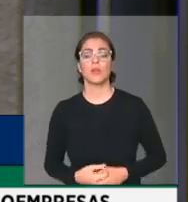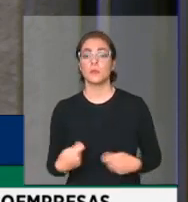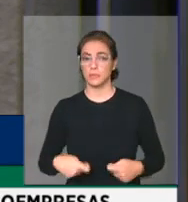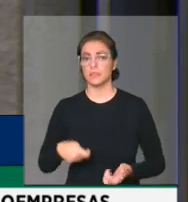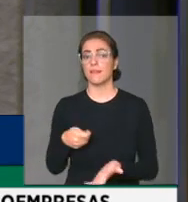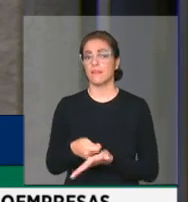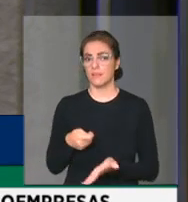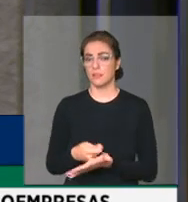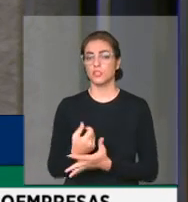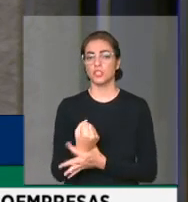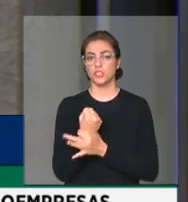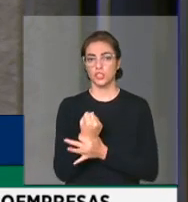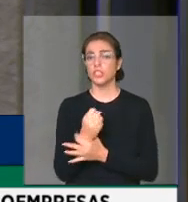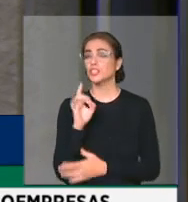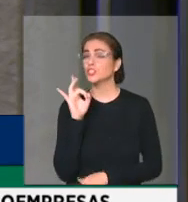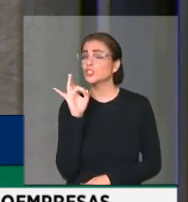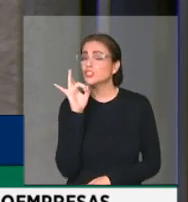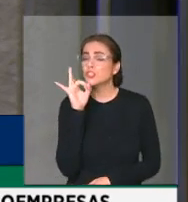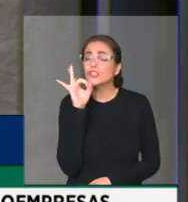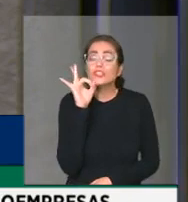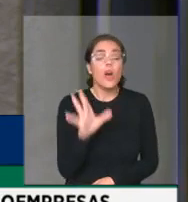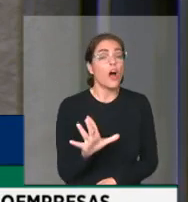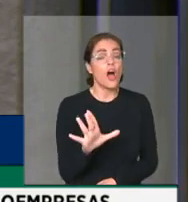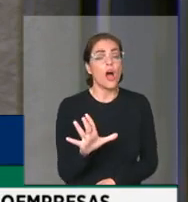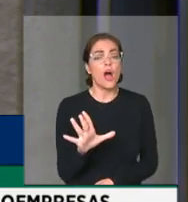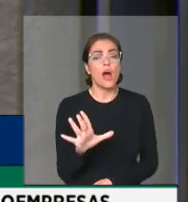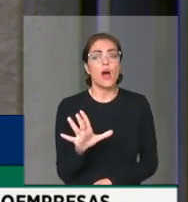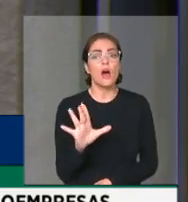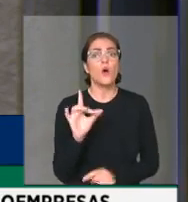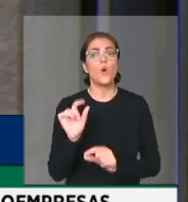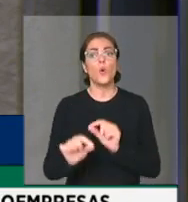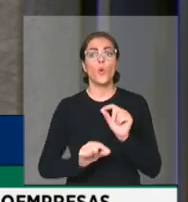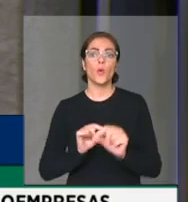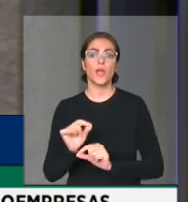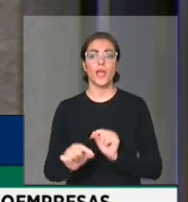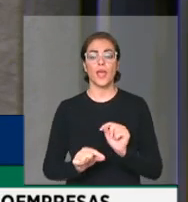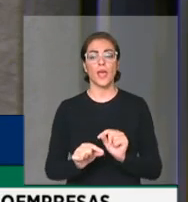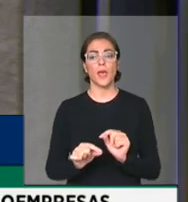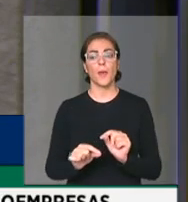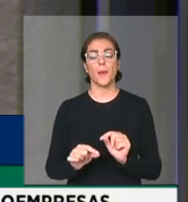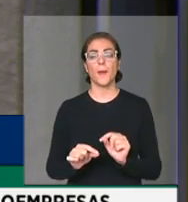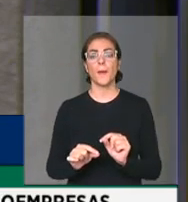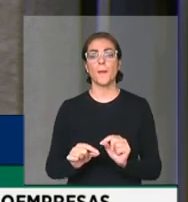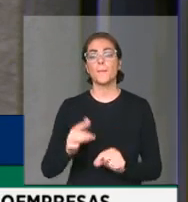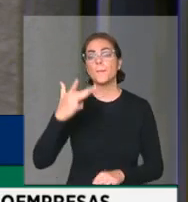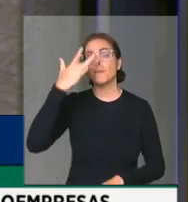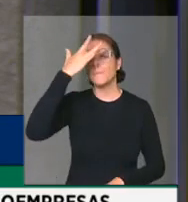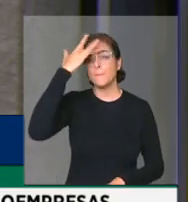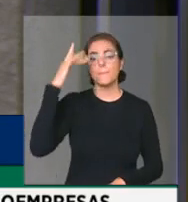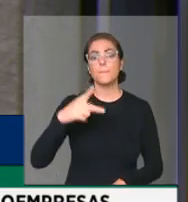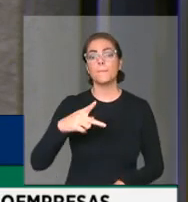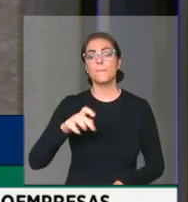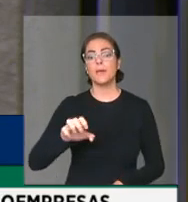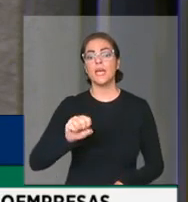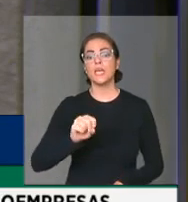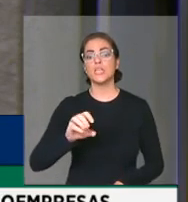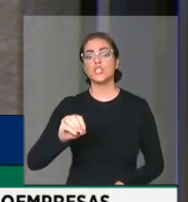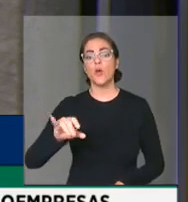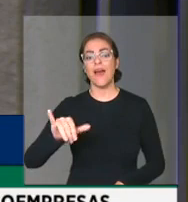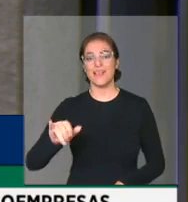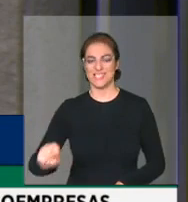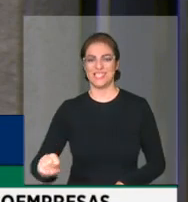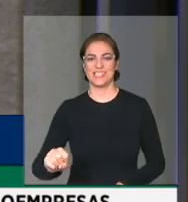exigidas apenas, atenção, apenas garantias pessoais. Apenas garantias